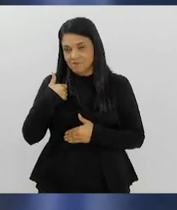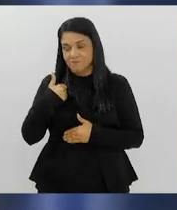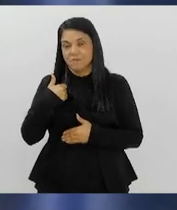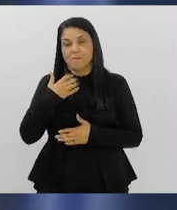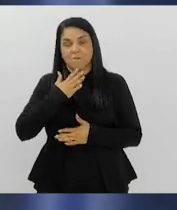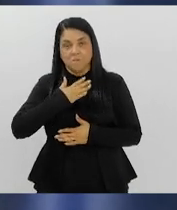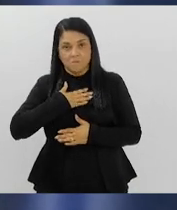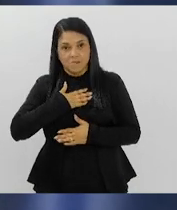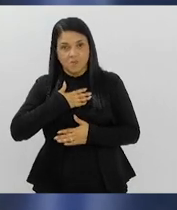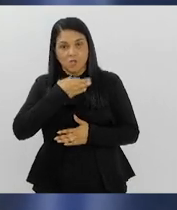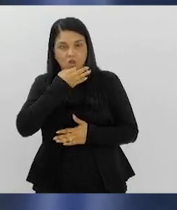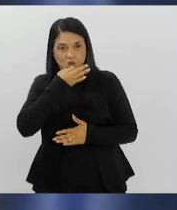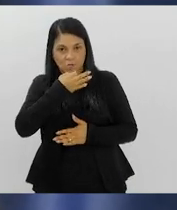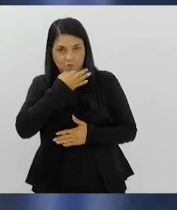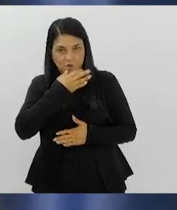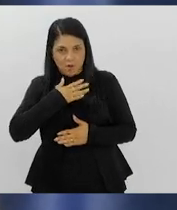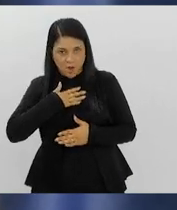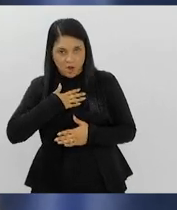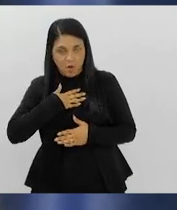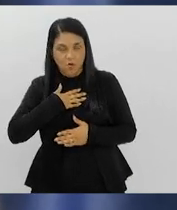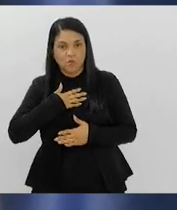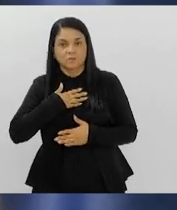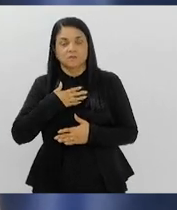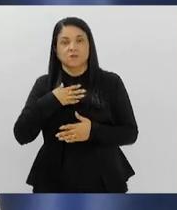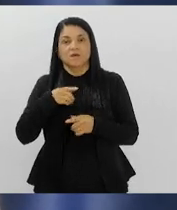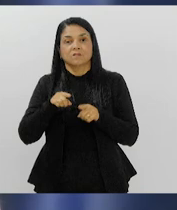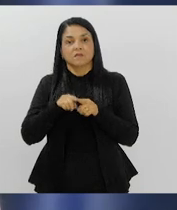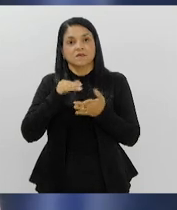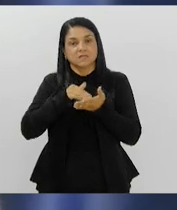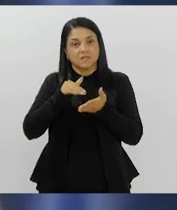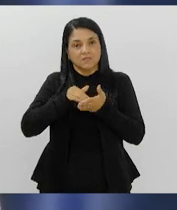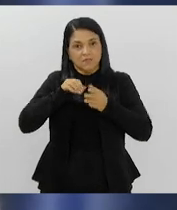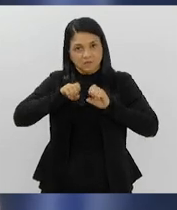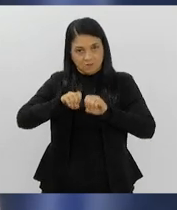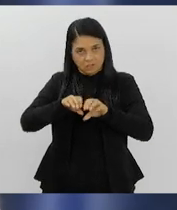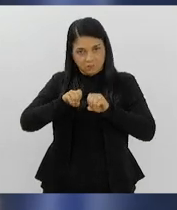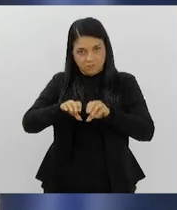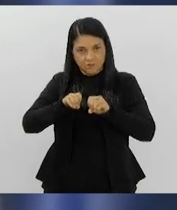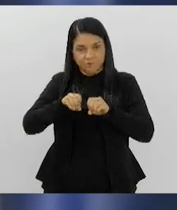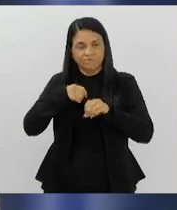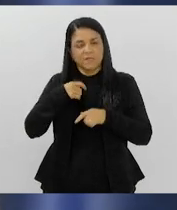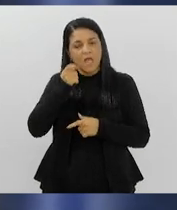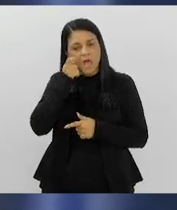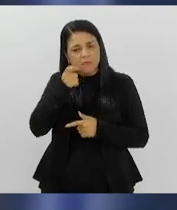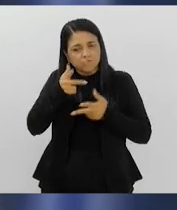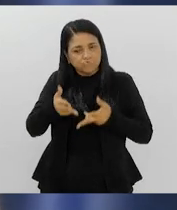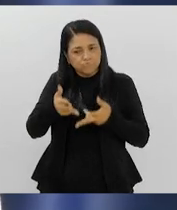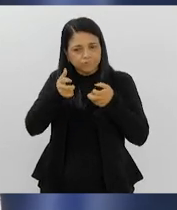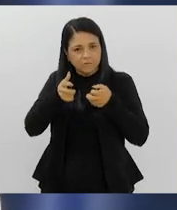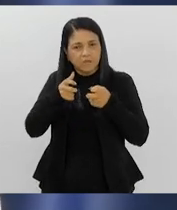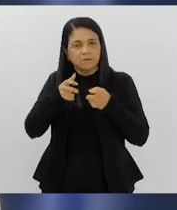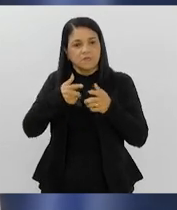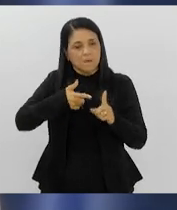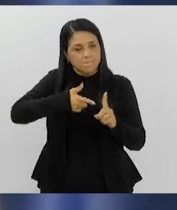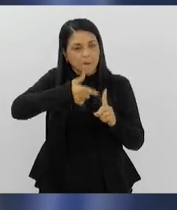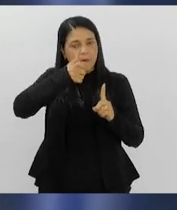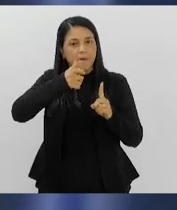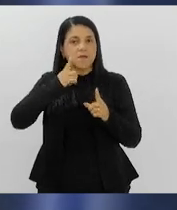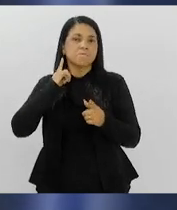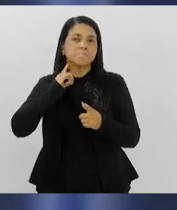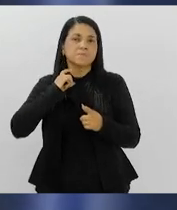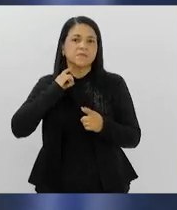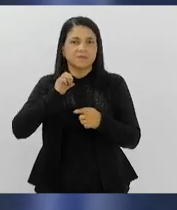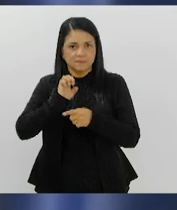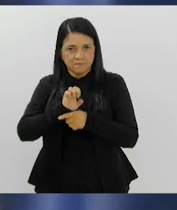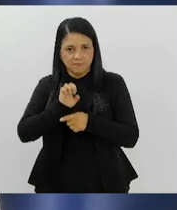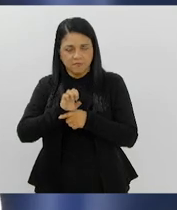em específico, né, para nós lá na Sejusf, né, na Secretaria de Educação, nos chamou a atenção que, quando houve os ataques em Minas Gerais, e a gente foi ver o